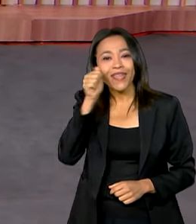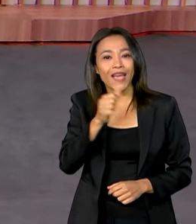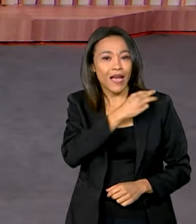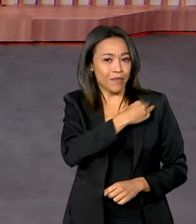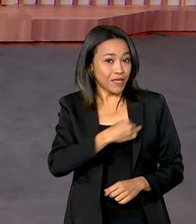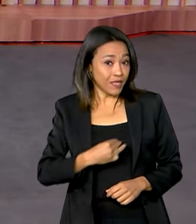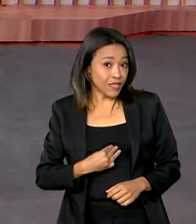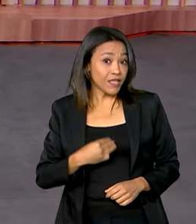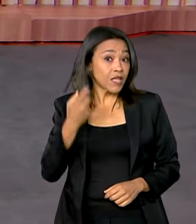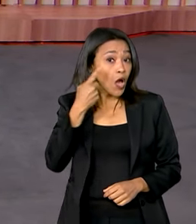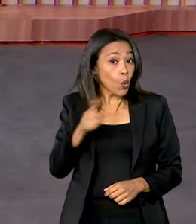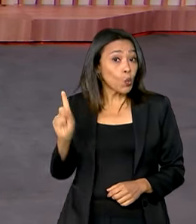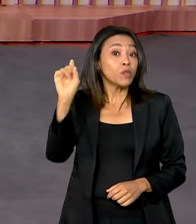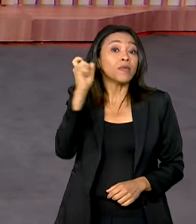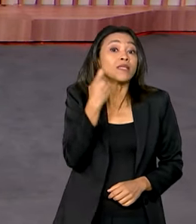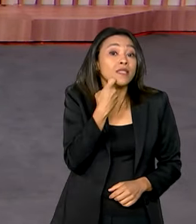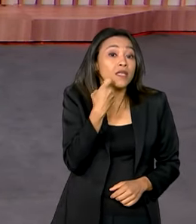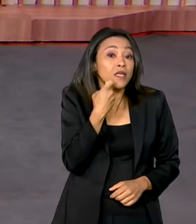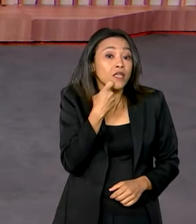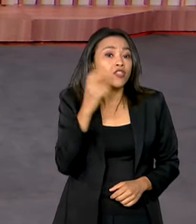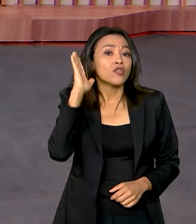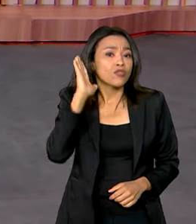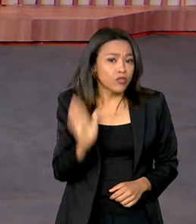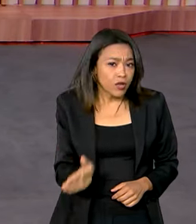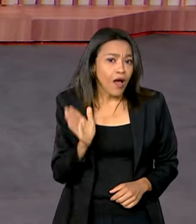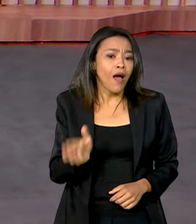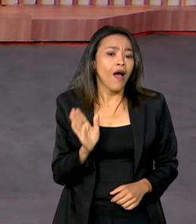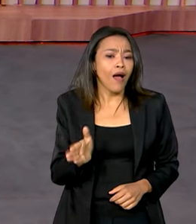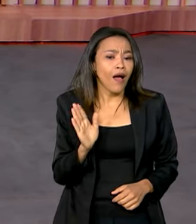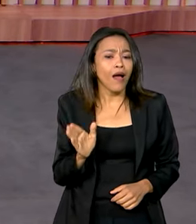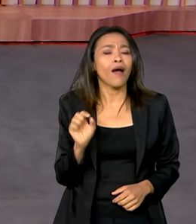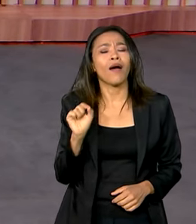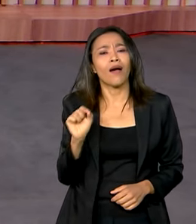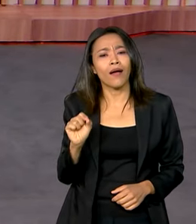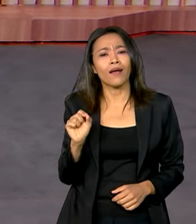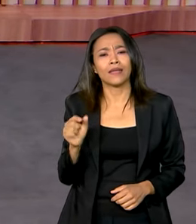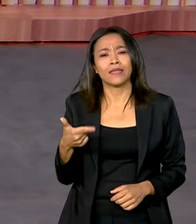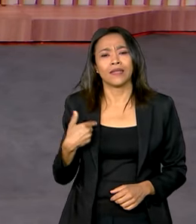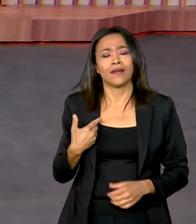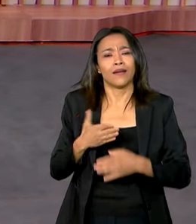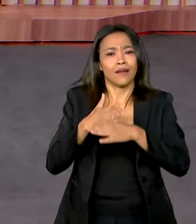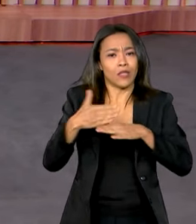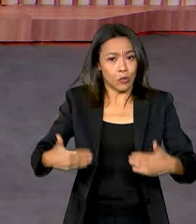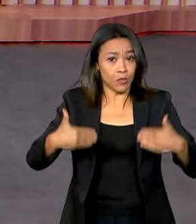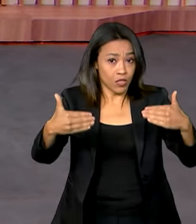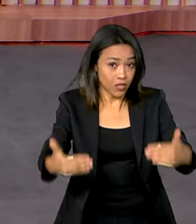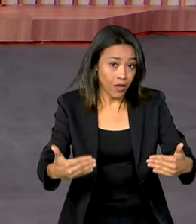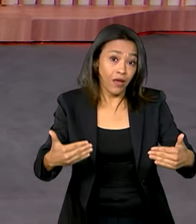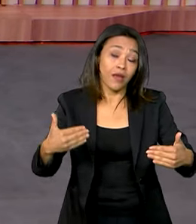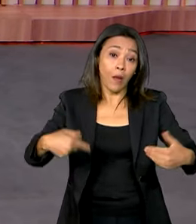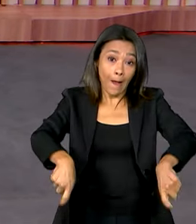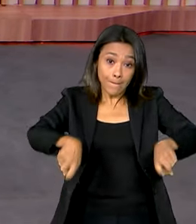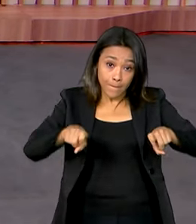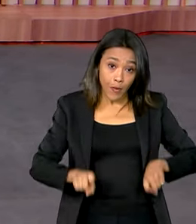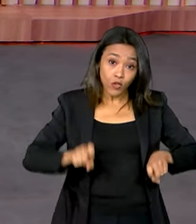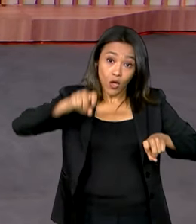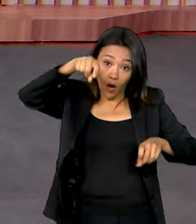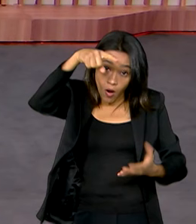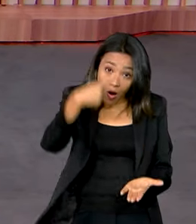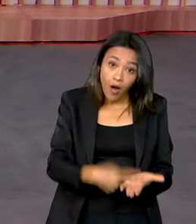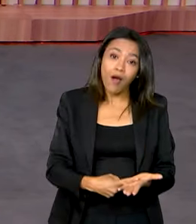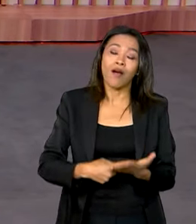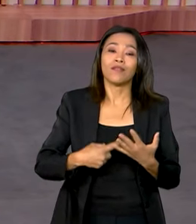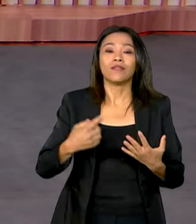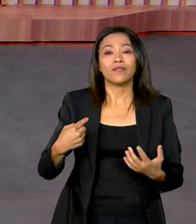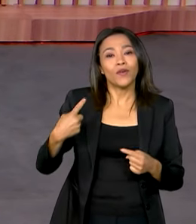posse na última sexta-feira ela já tava lá né tomando o pé do Ministério da pasta mas a posse oficial foi